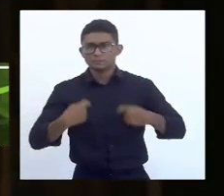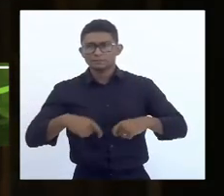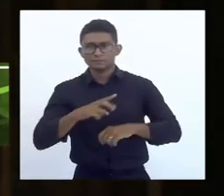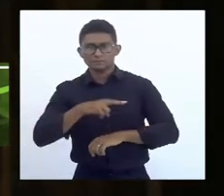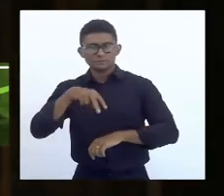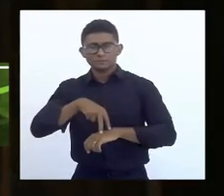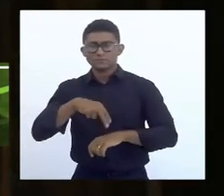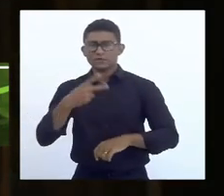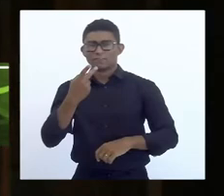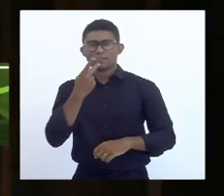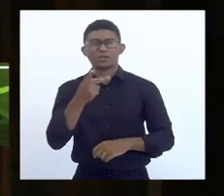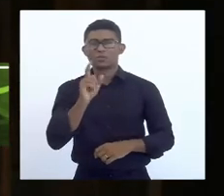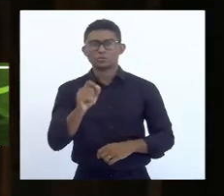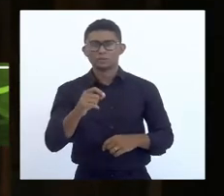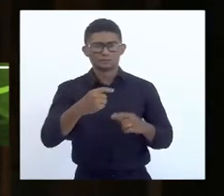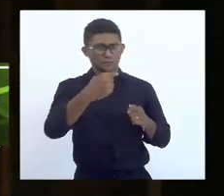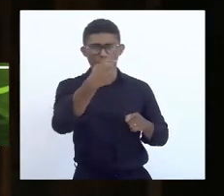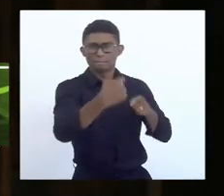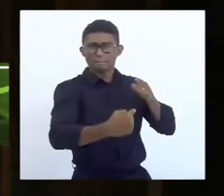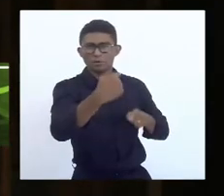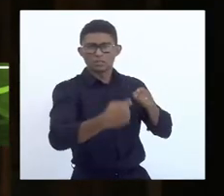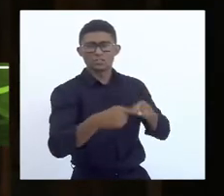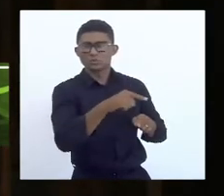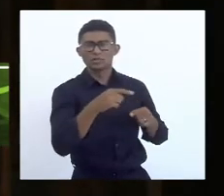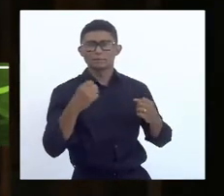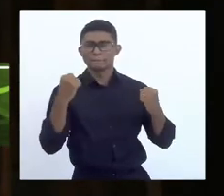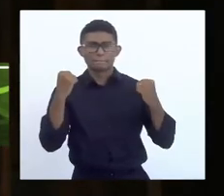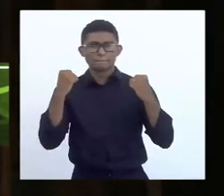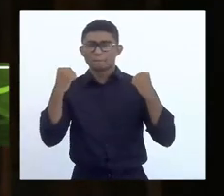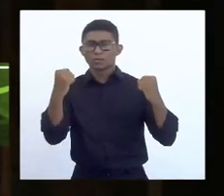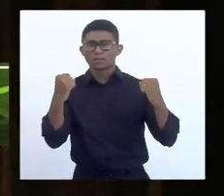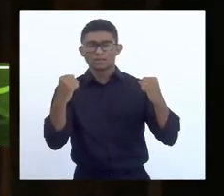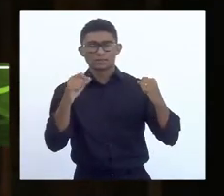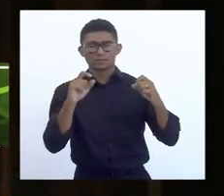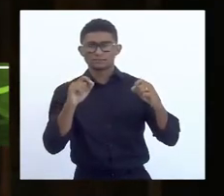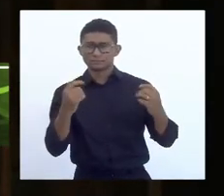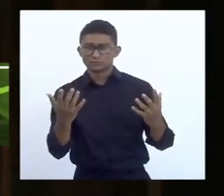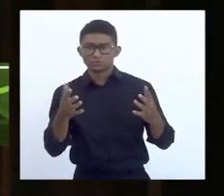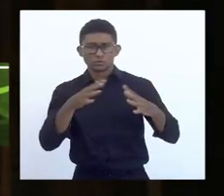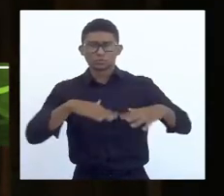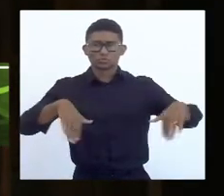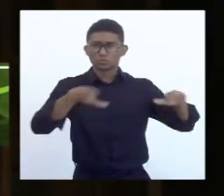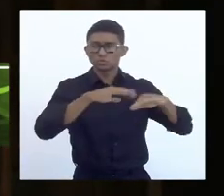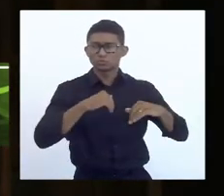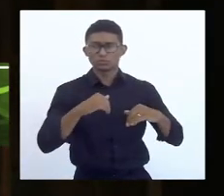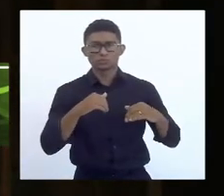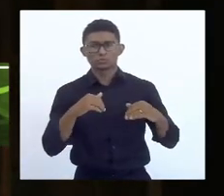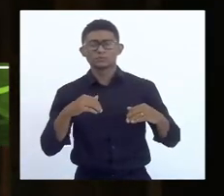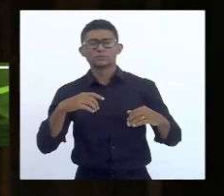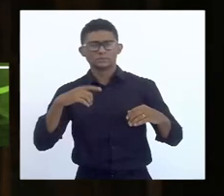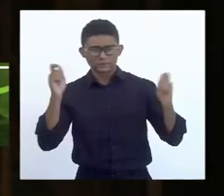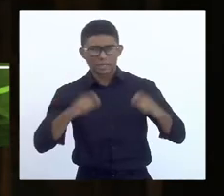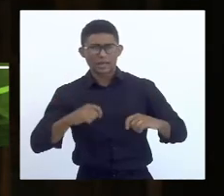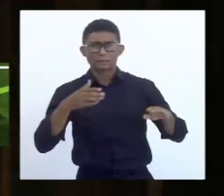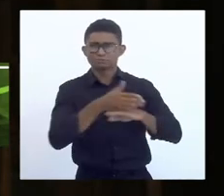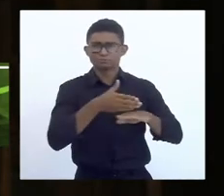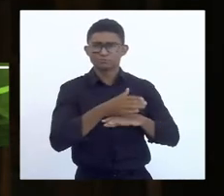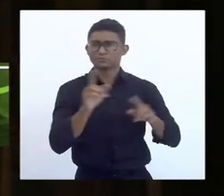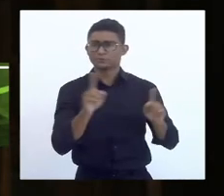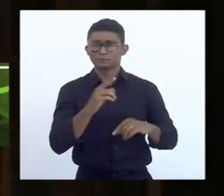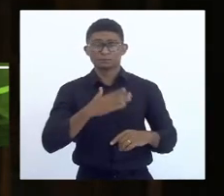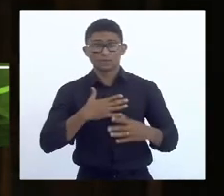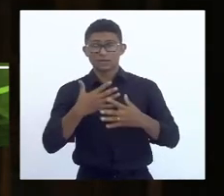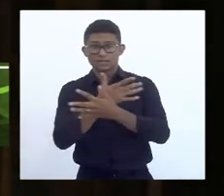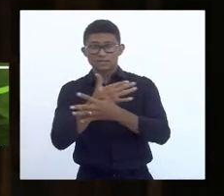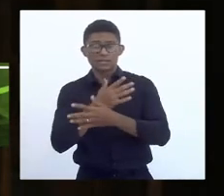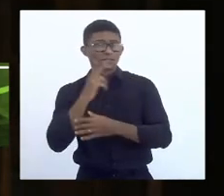muito franca que a política é uma disputa de poder e de espaço e não há espaço para todo mundo. Na minha cidade temos 21 vereadores. Para